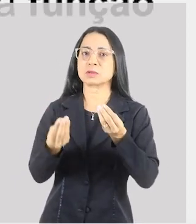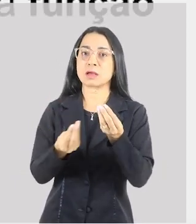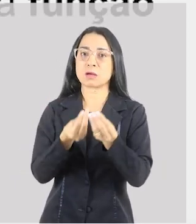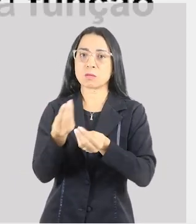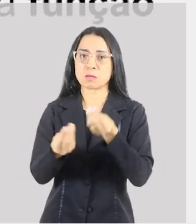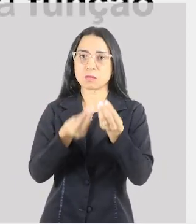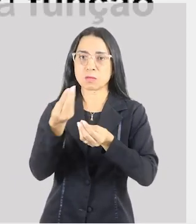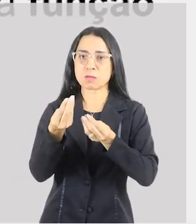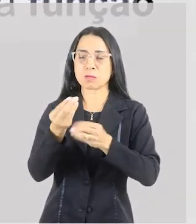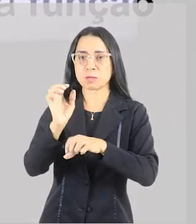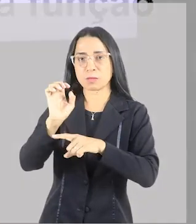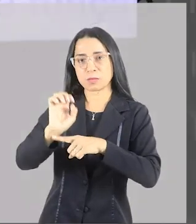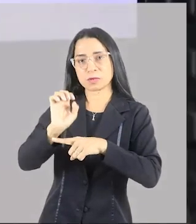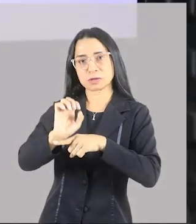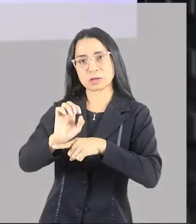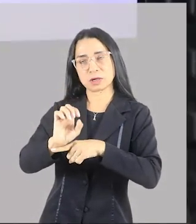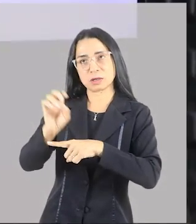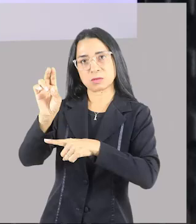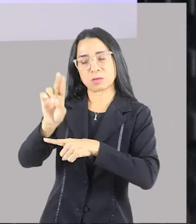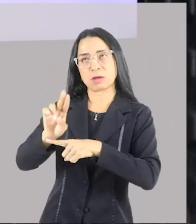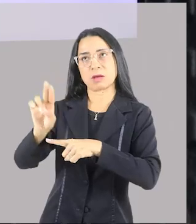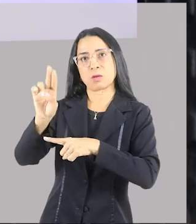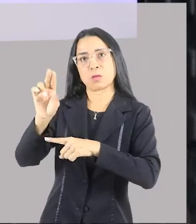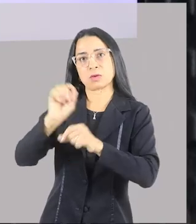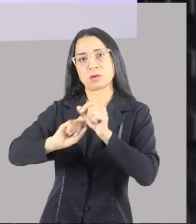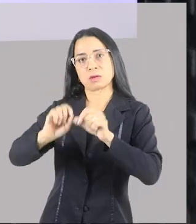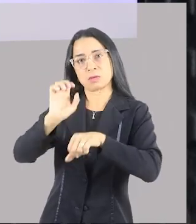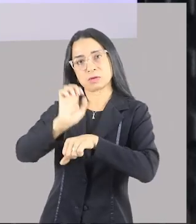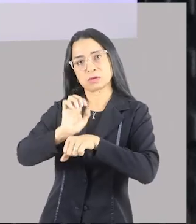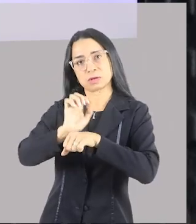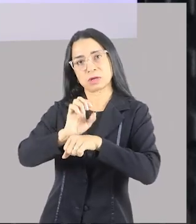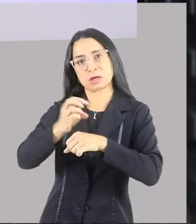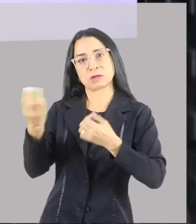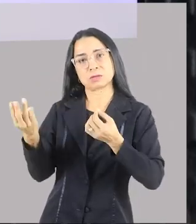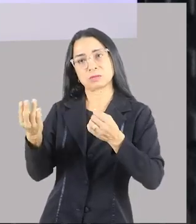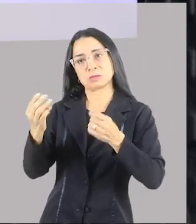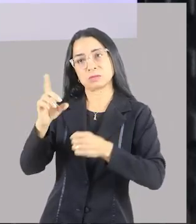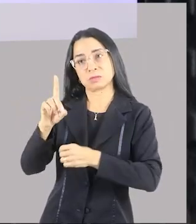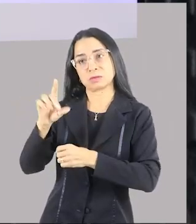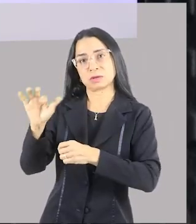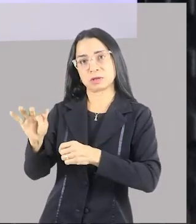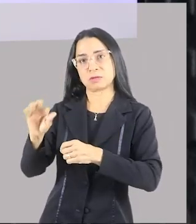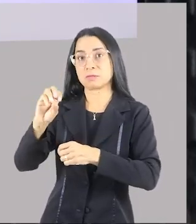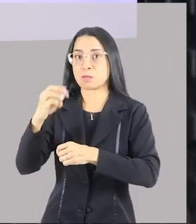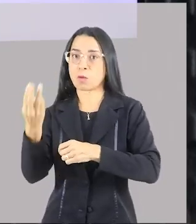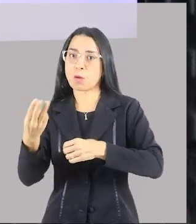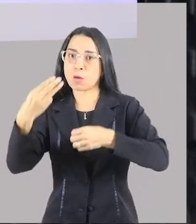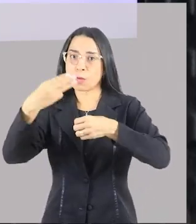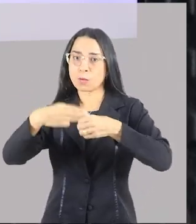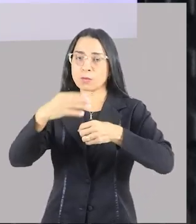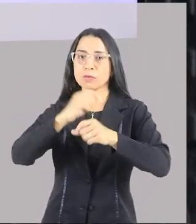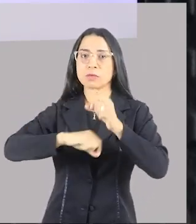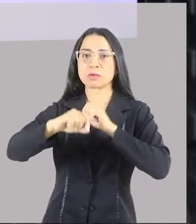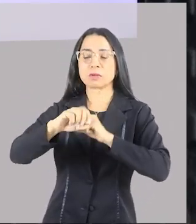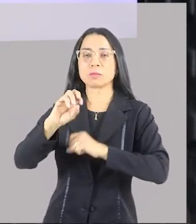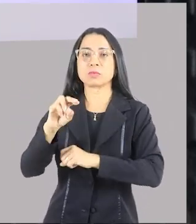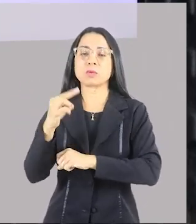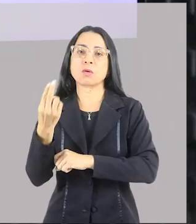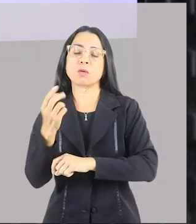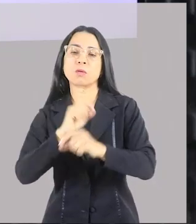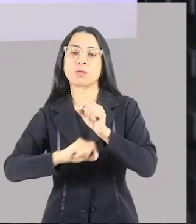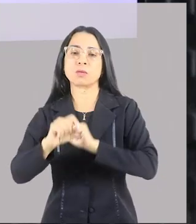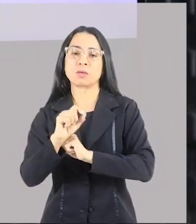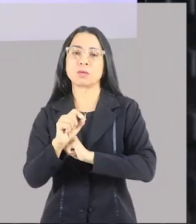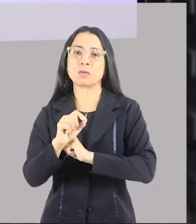como o Estado, seja ele União, Estados, Distrito Federal ou municípios, ou aquelas entidades